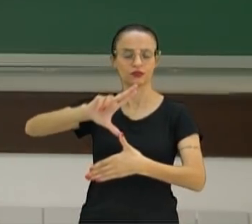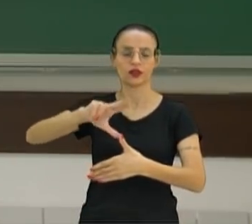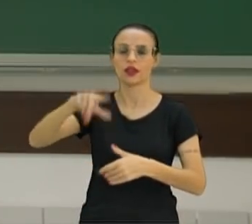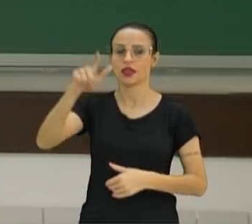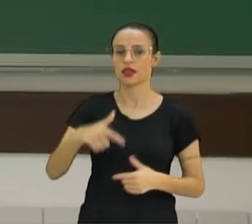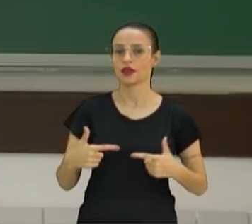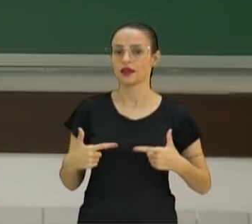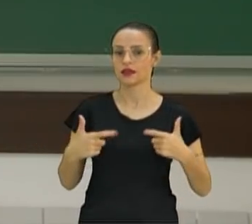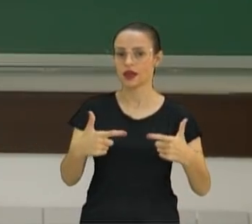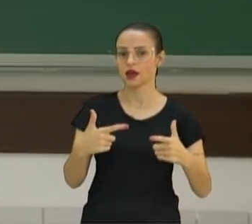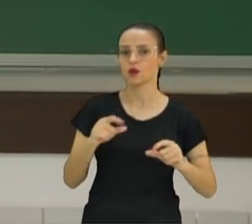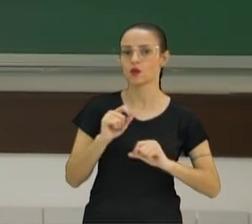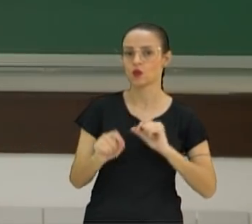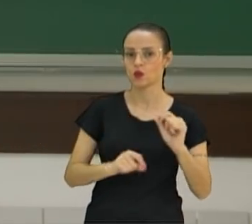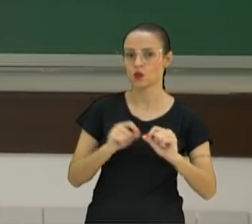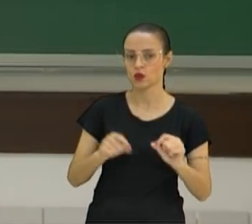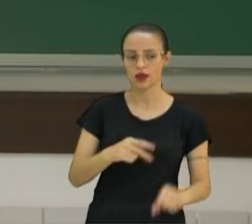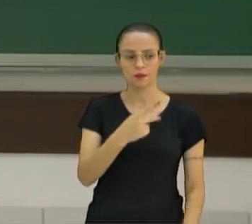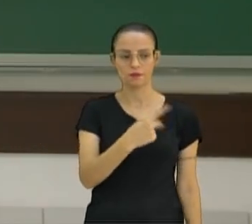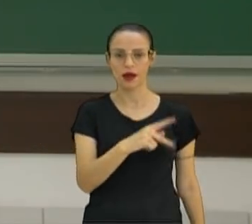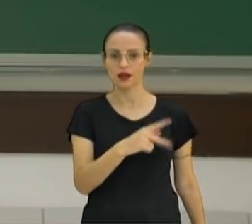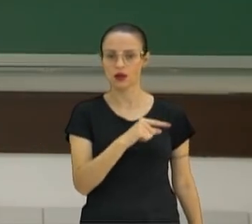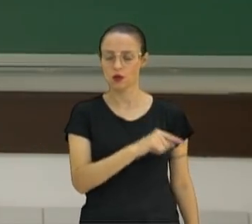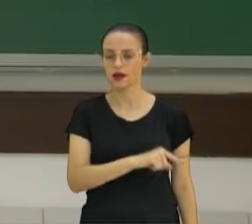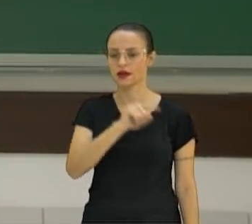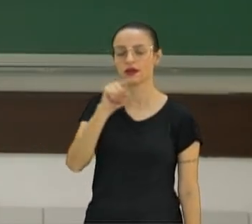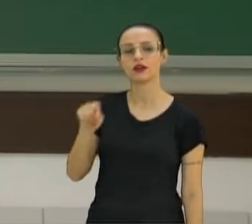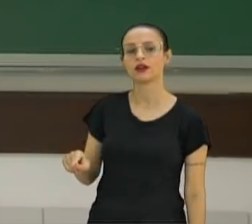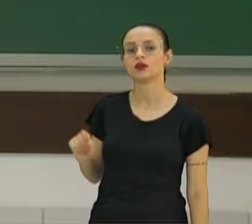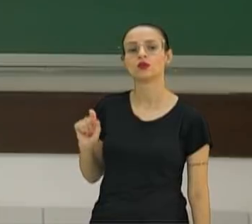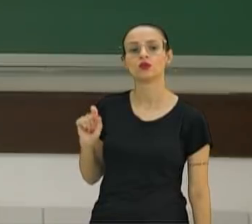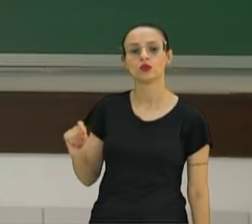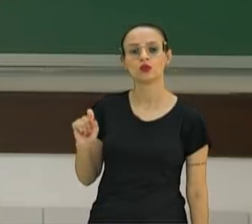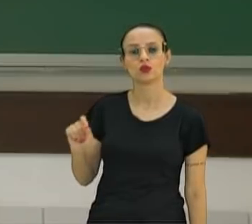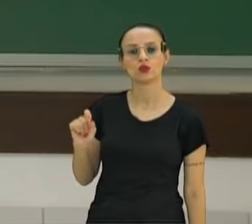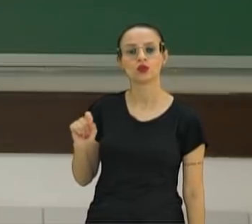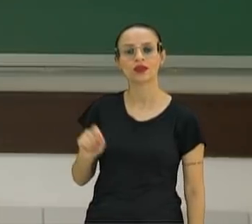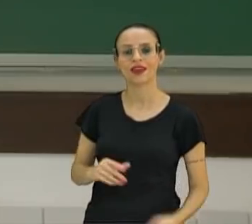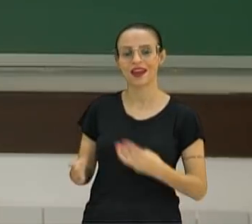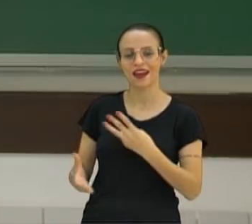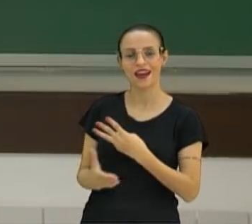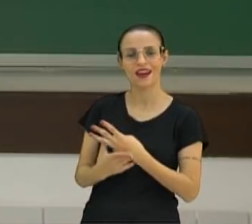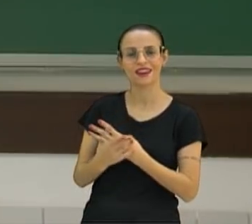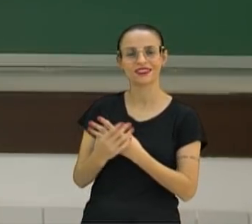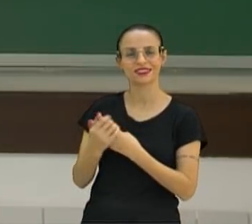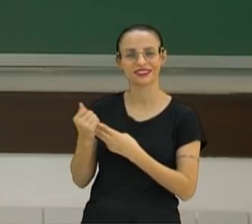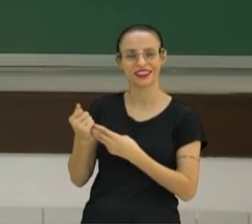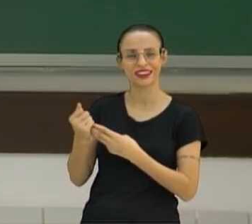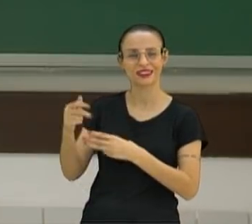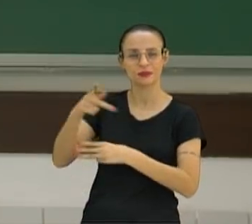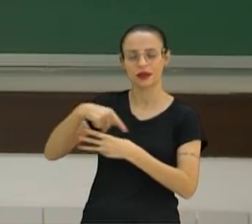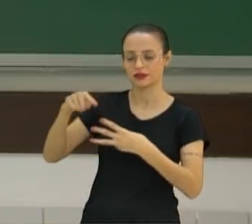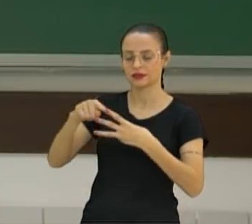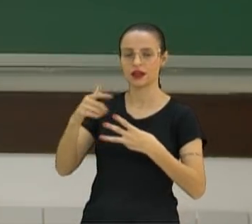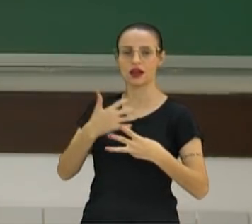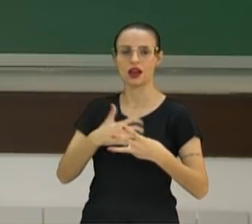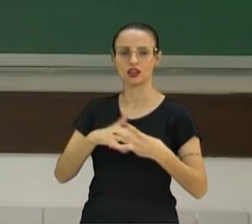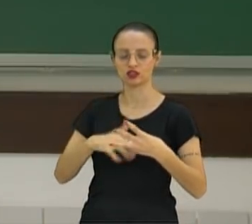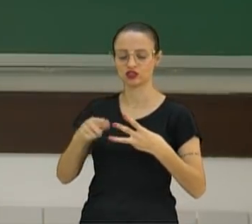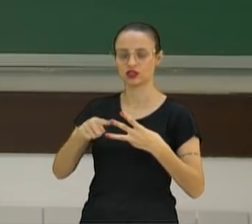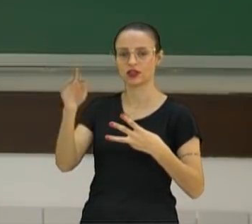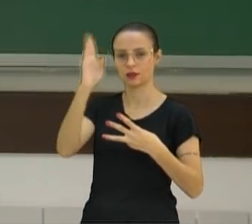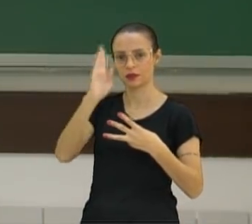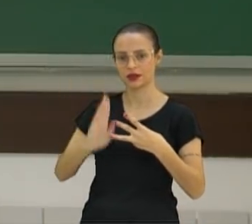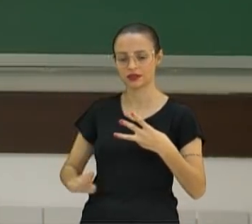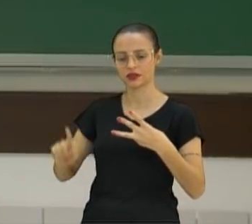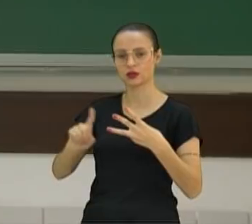que de um lado vai opor o Paraguai e de outro lado a Tríplice Aliança, composta por Argentina,